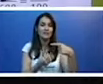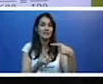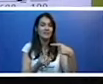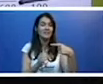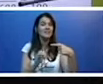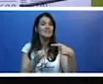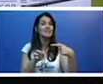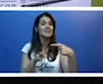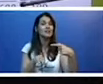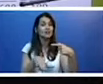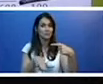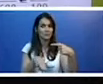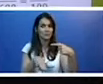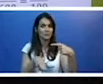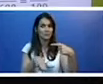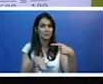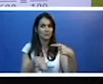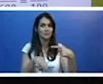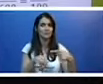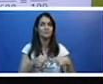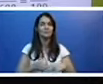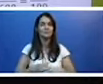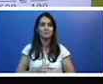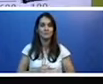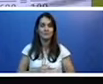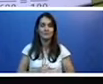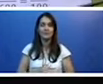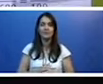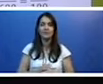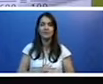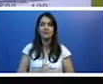Vai ficar 726